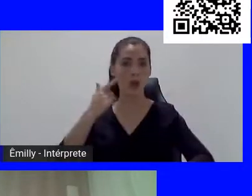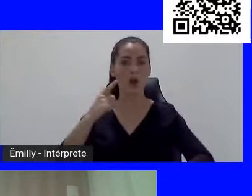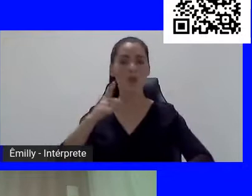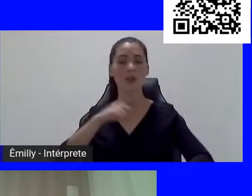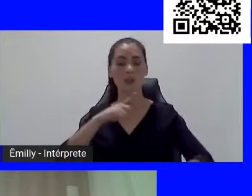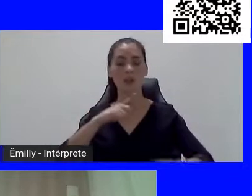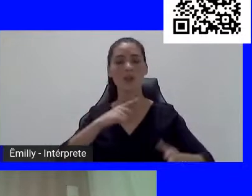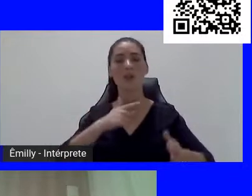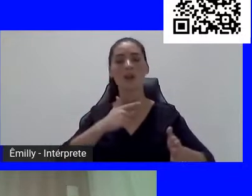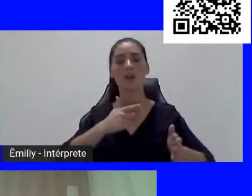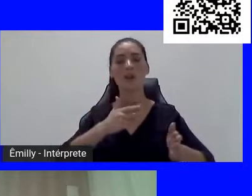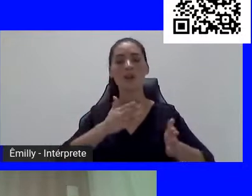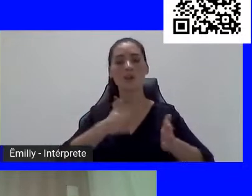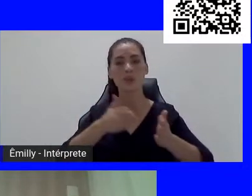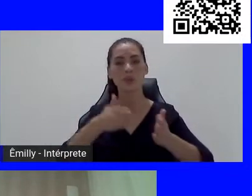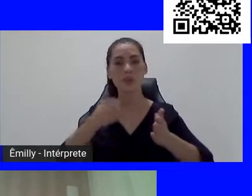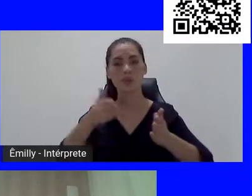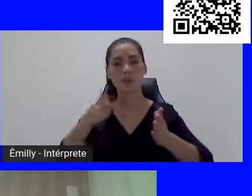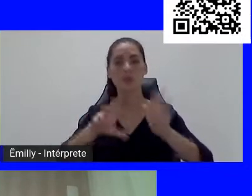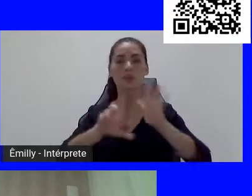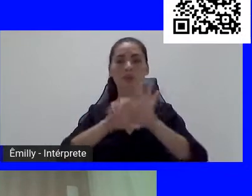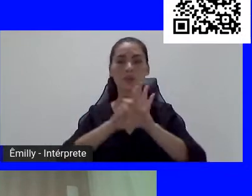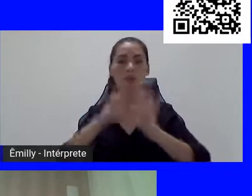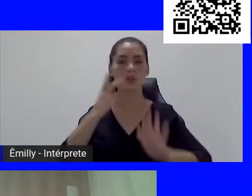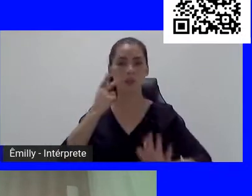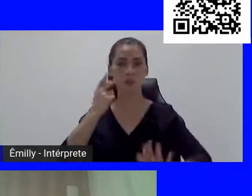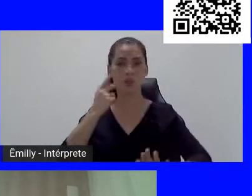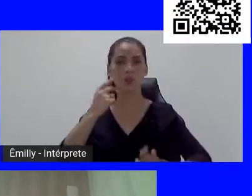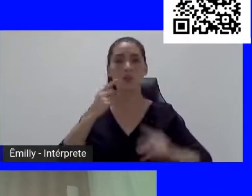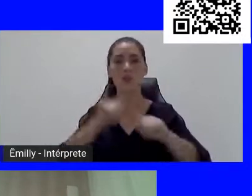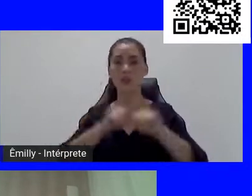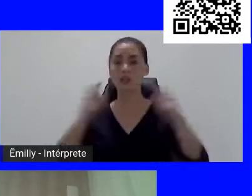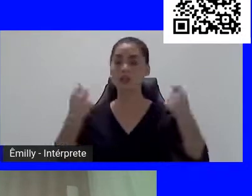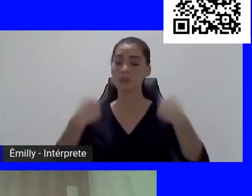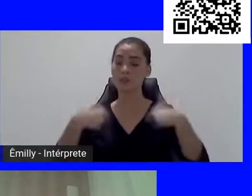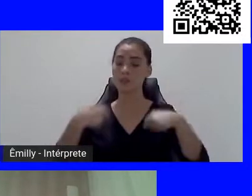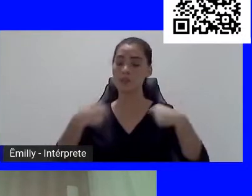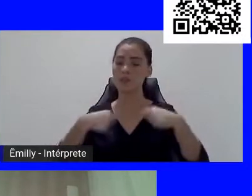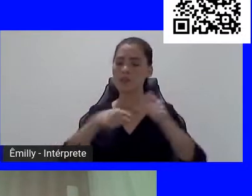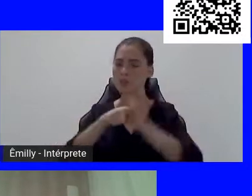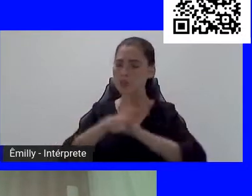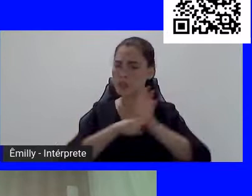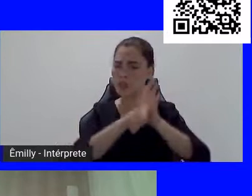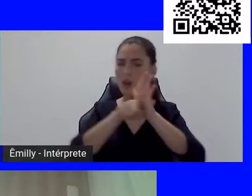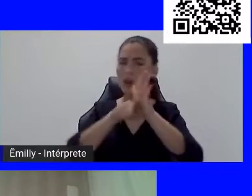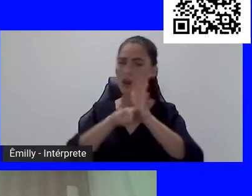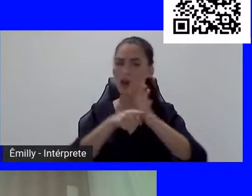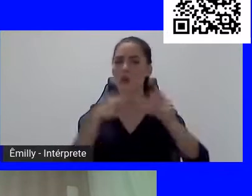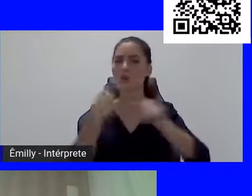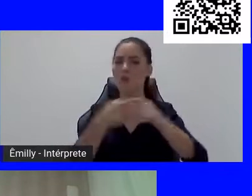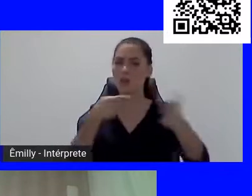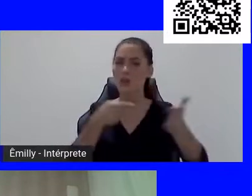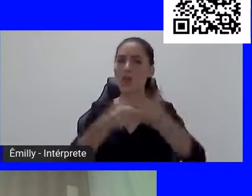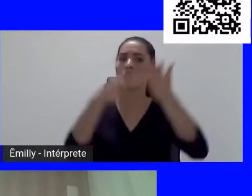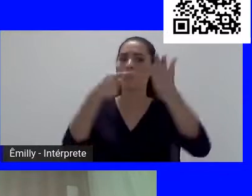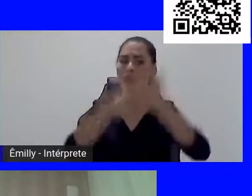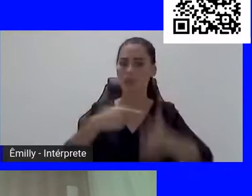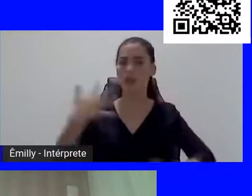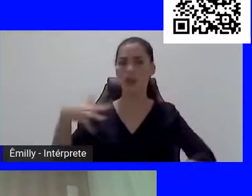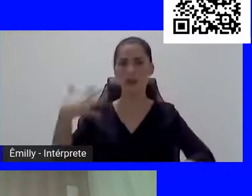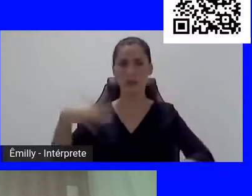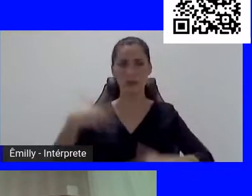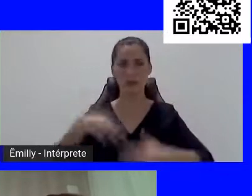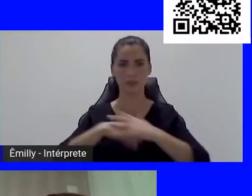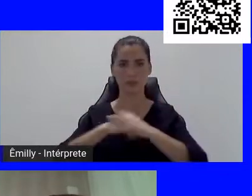cara eles já são culpados, mas eles têm que ser minimamente investigados, porque as denúncias são gravíssimas. Uhum. A senhora considera que a